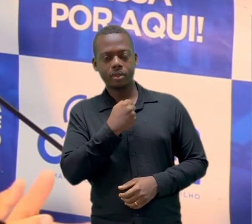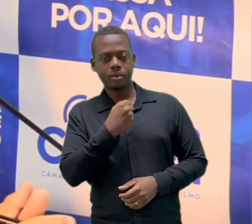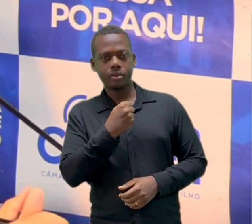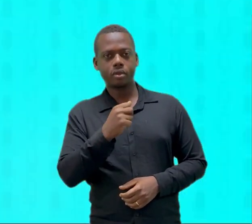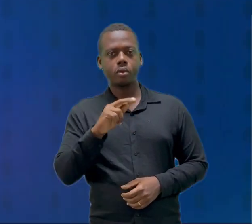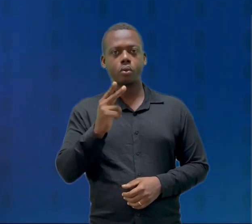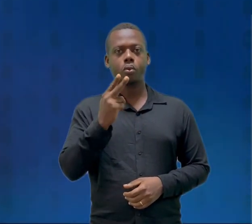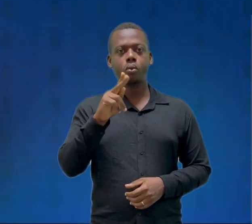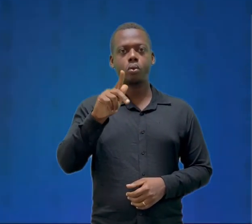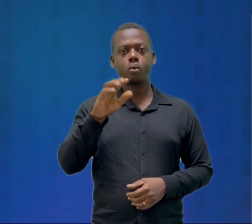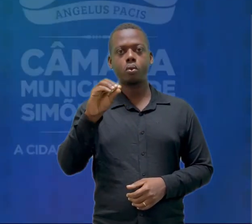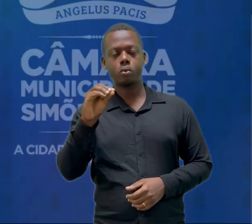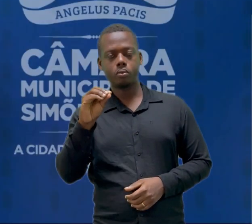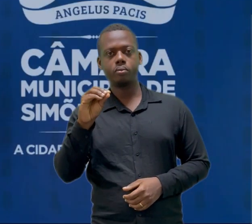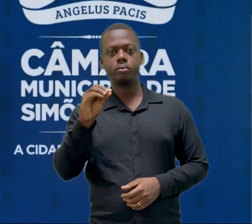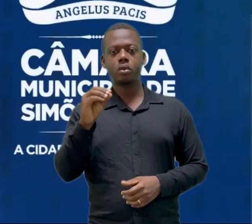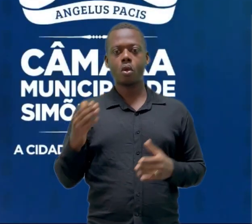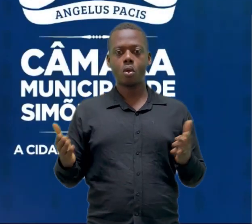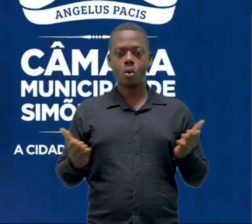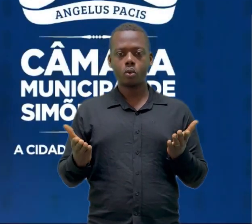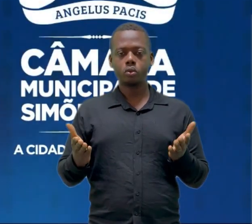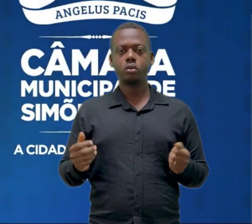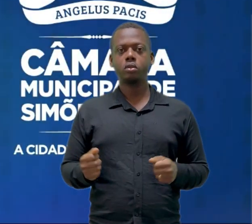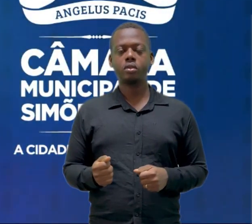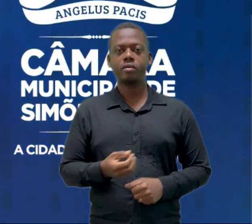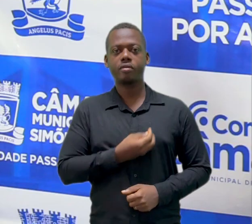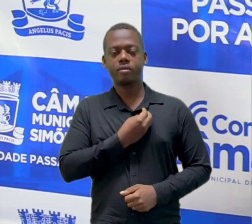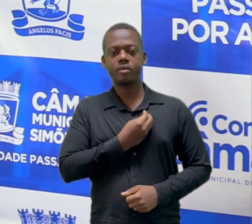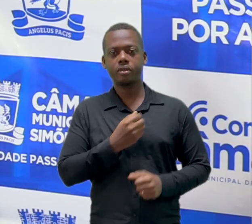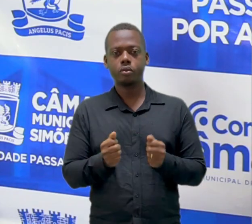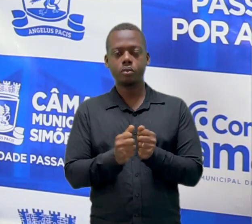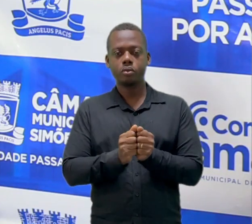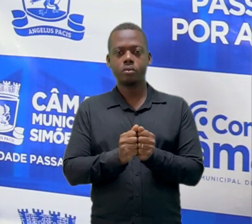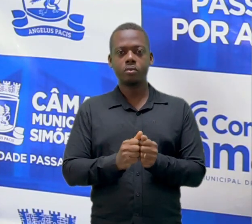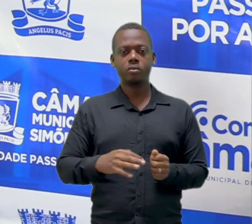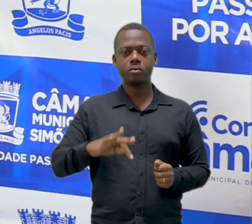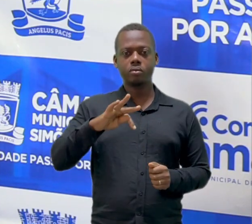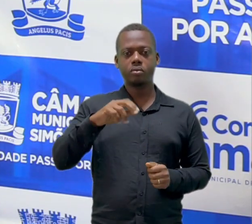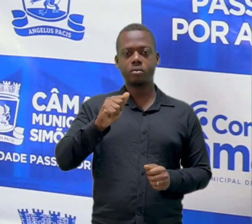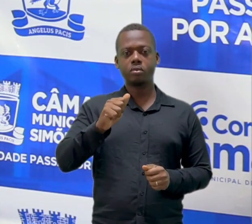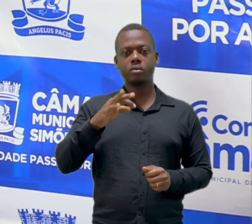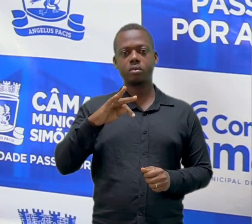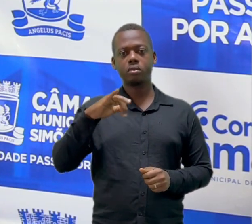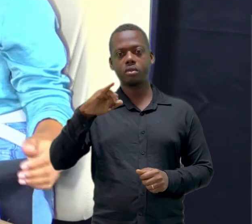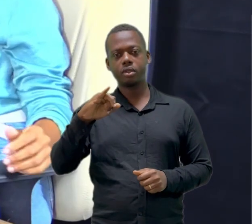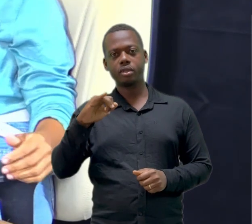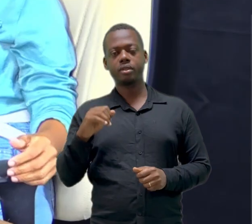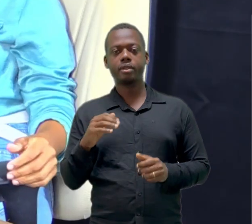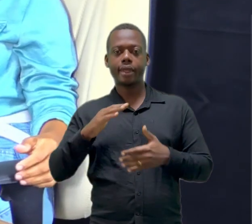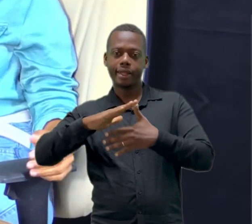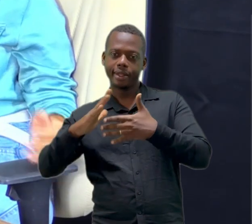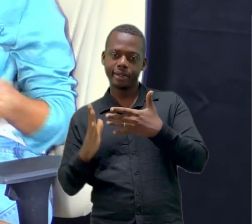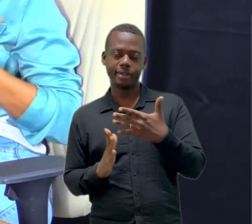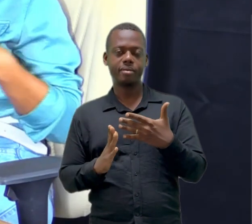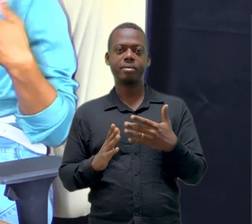está disponível, você também pode assistir. Hoje estamos aqui com Tati, mais conhecida como Tati Libras.